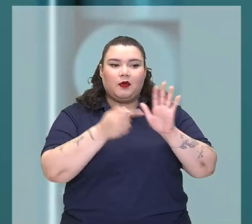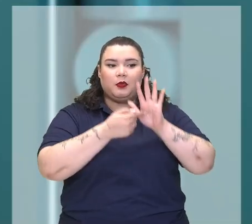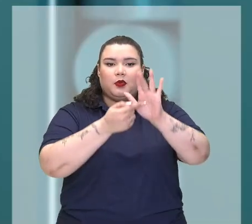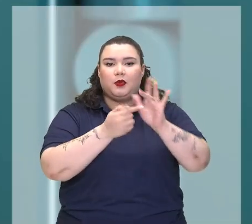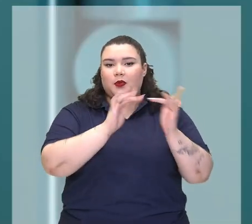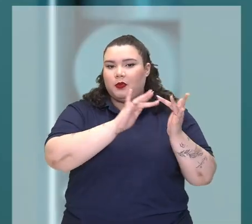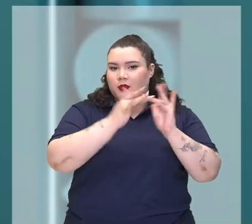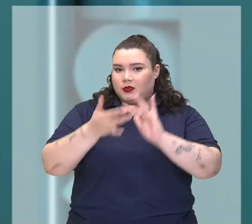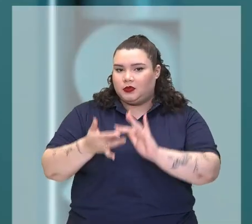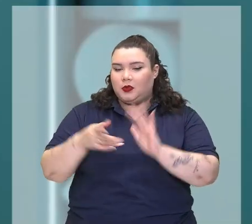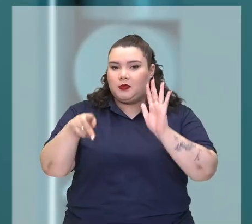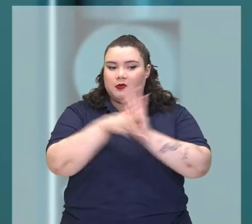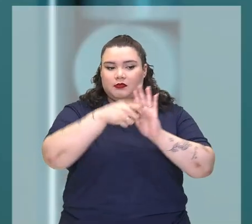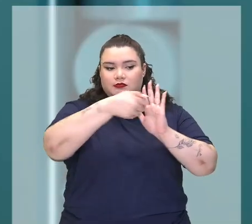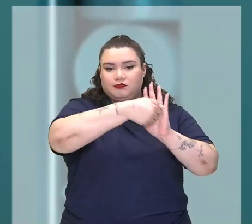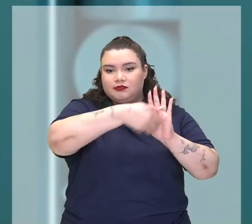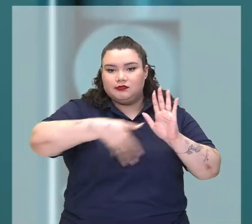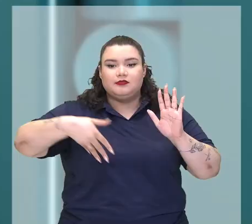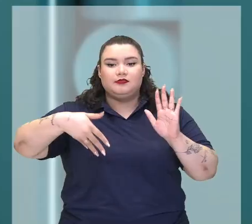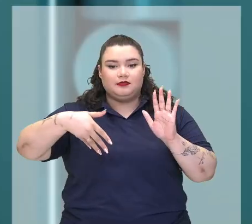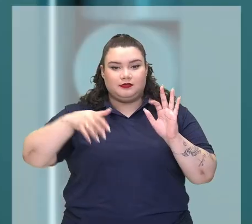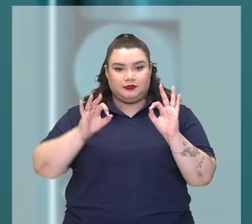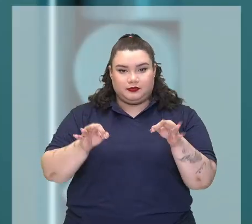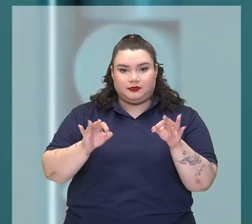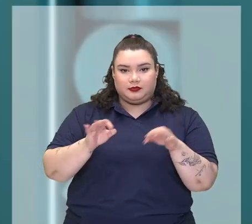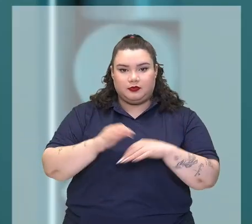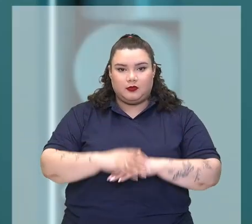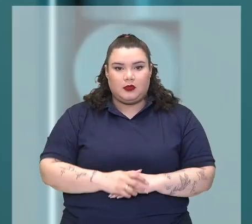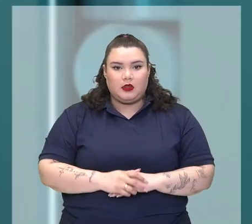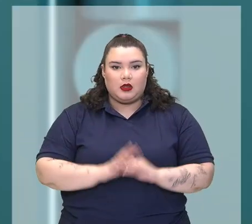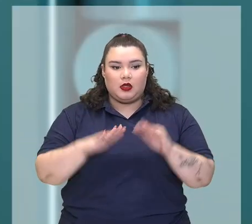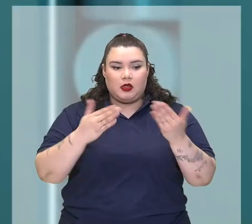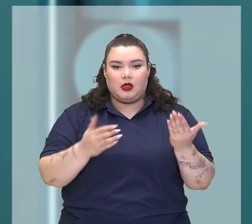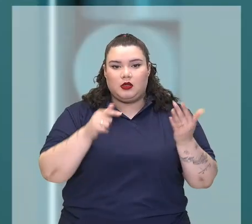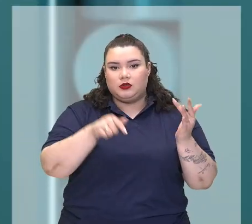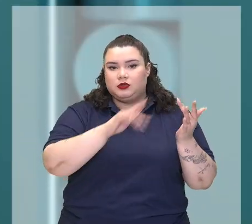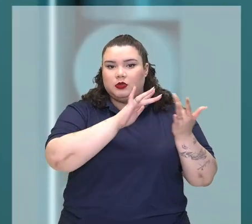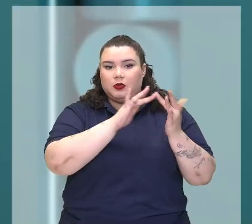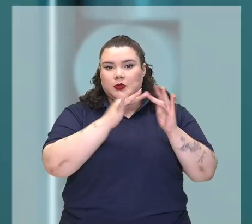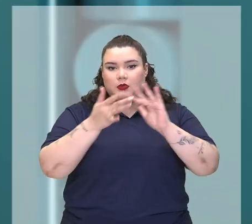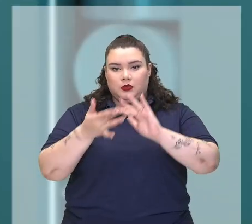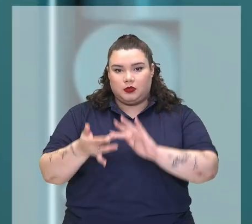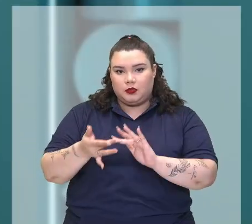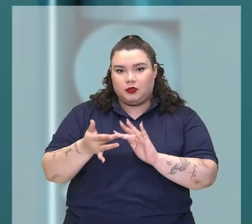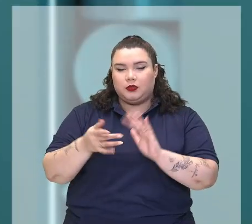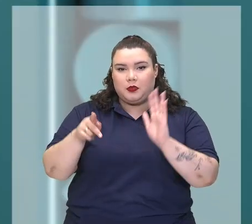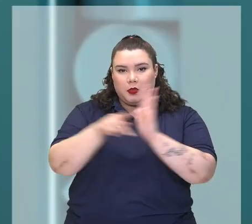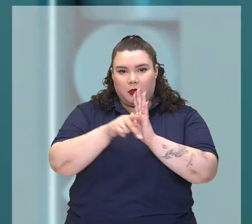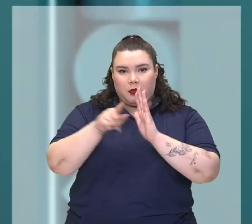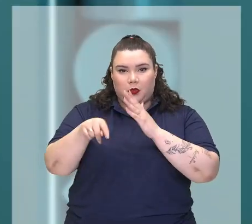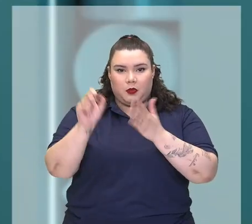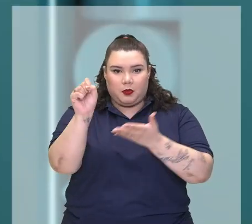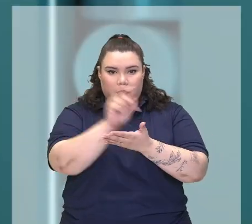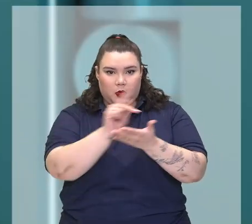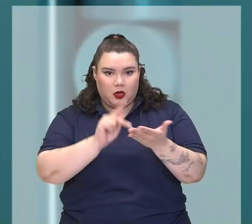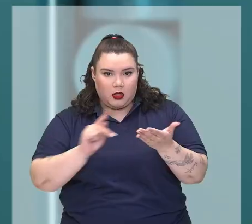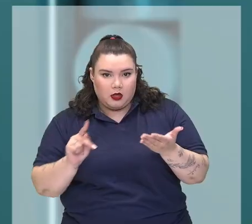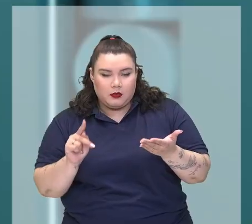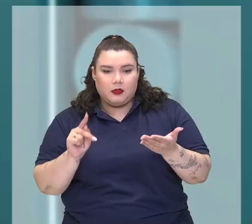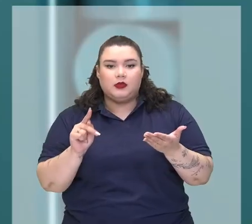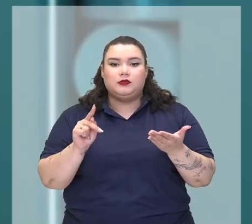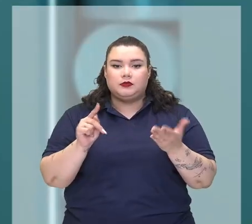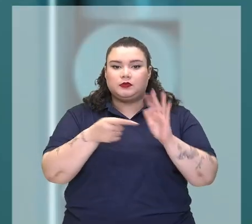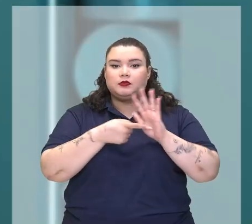contexto das figuras de linguagem. Então, todo esse contexto do bicho, do Manuel Bandeira,